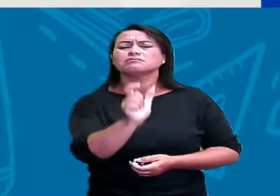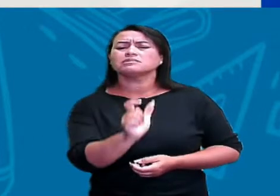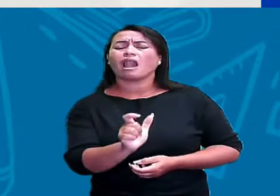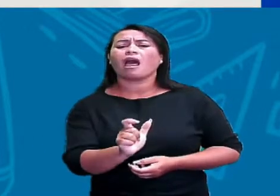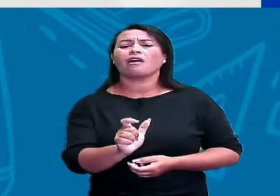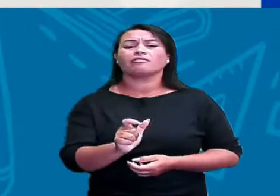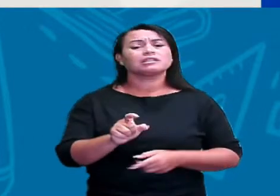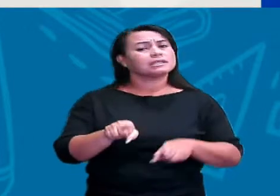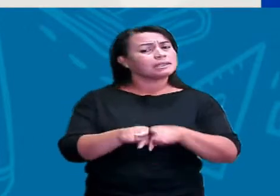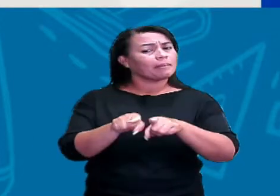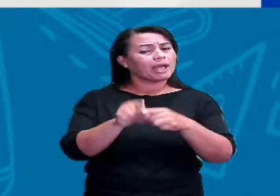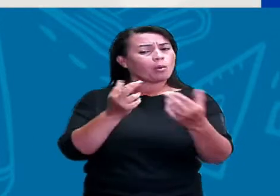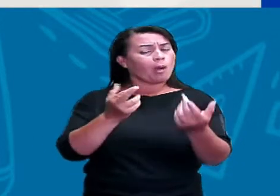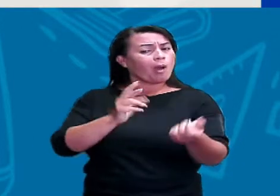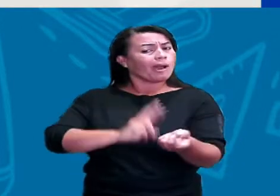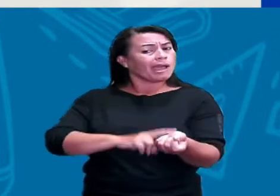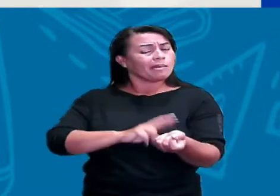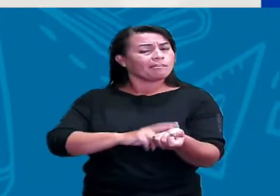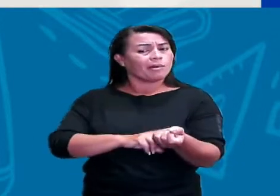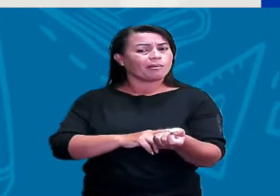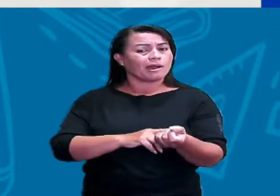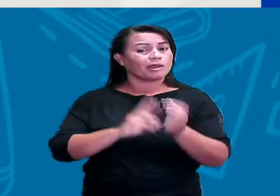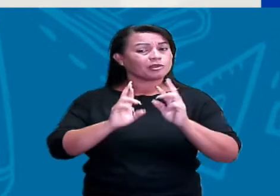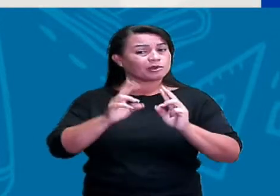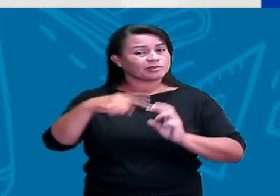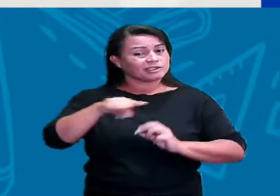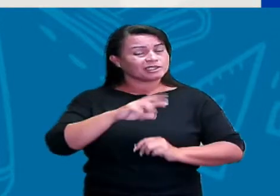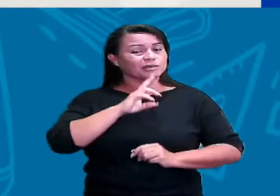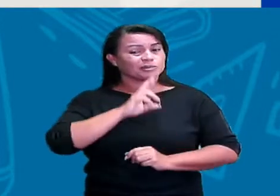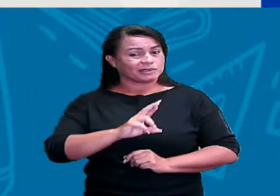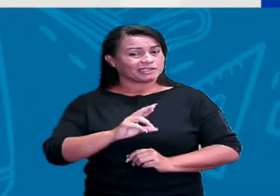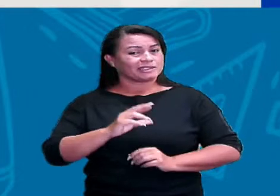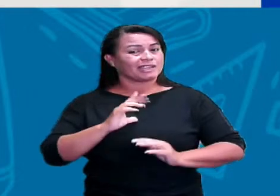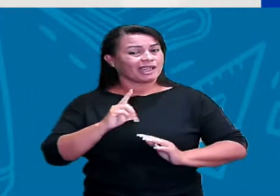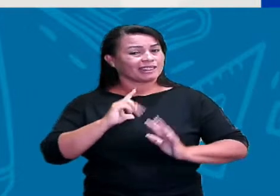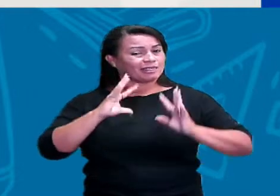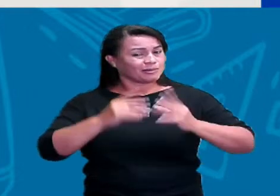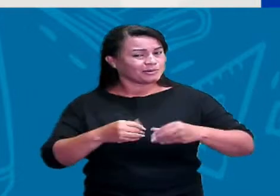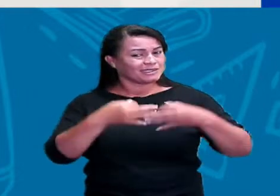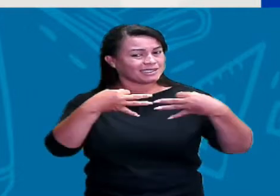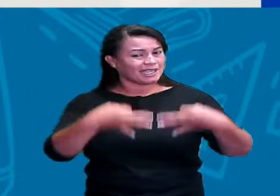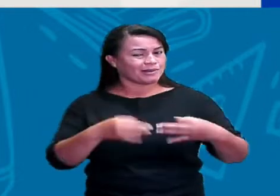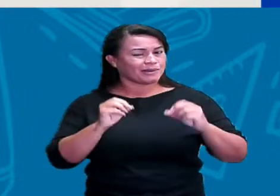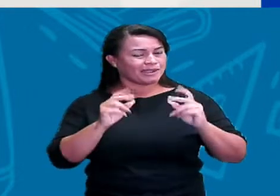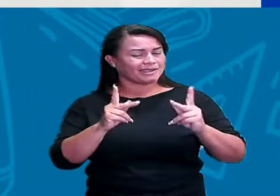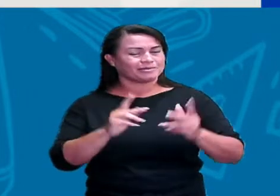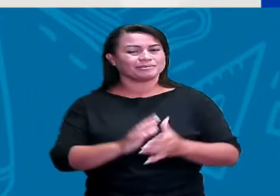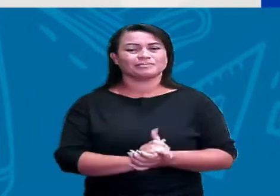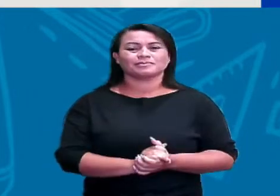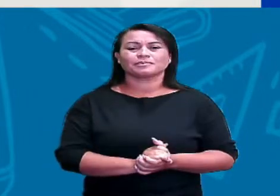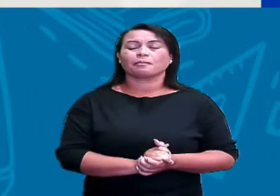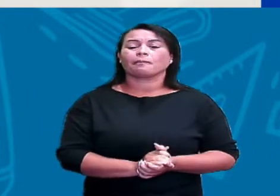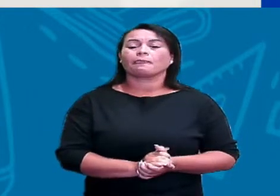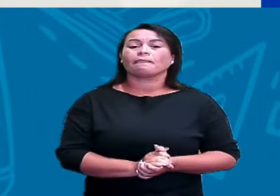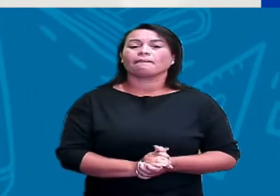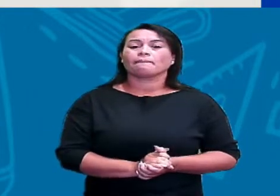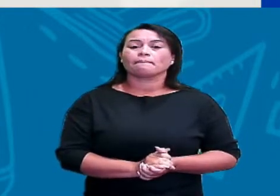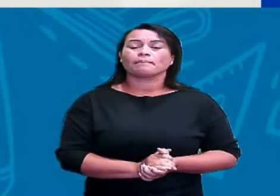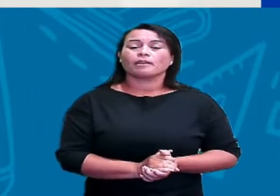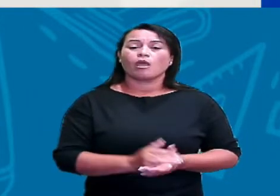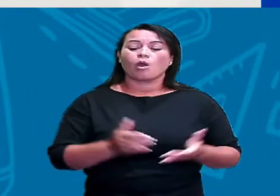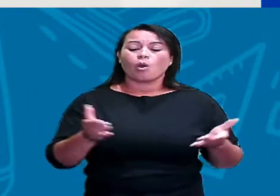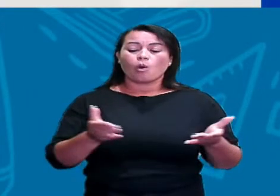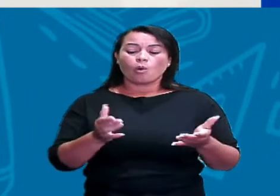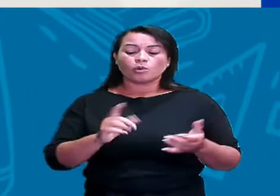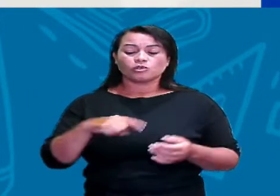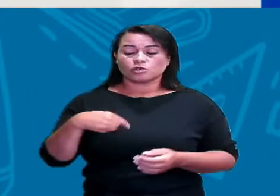também rimam. Espero que vocês tenham feito, tenha dado tudo certo, ok? Vamos lá. Hoje nós